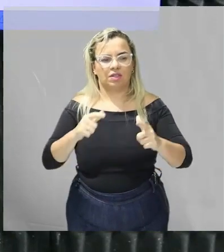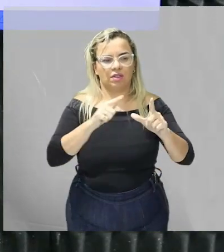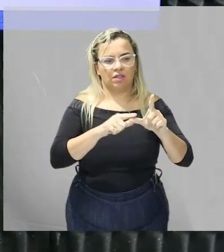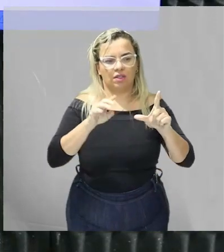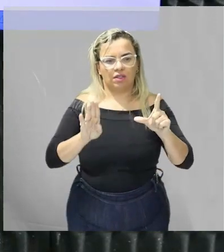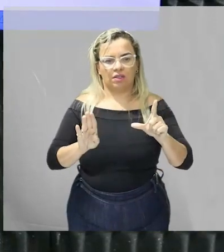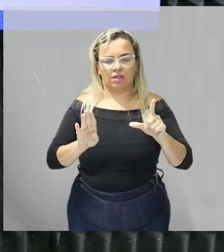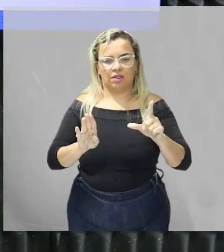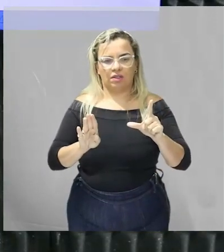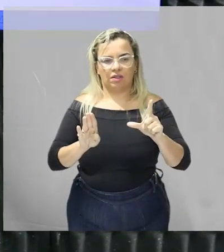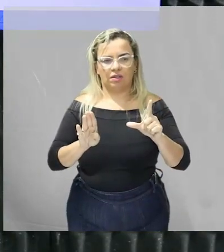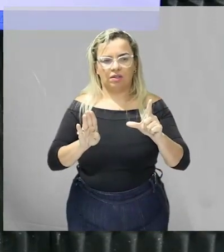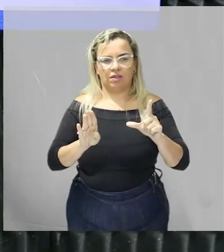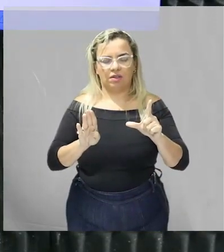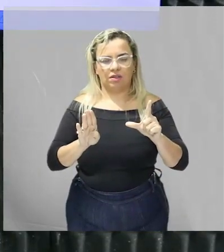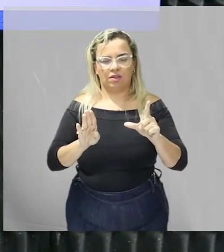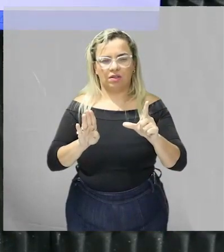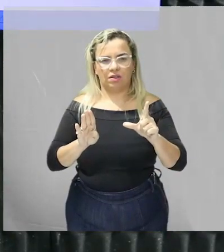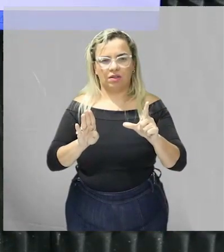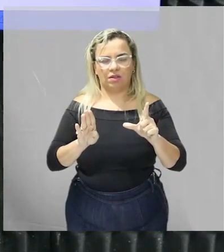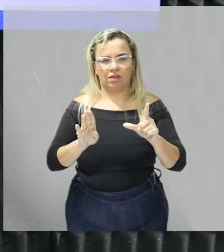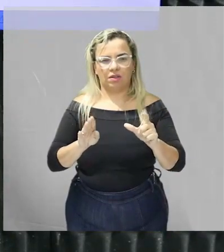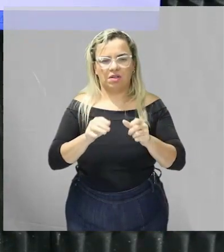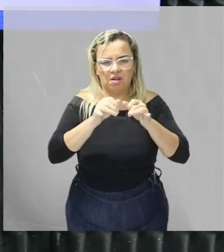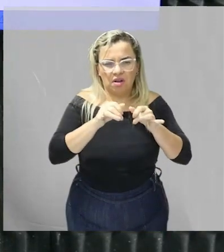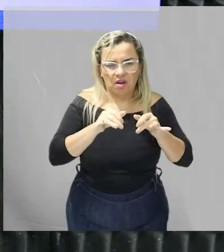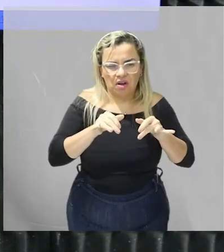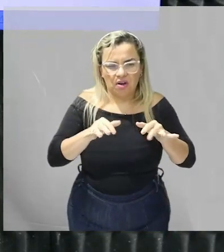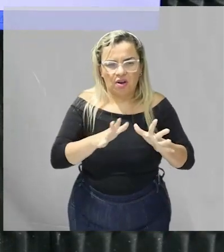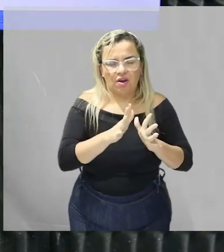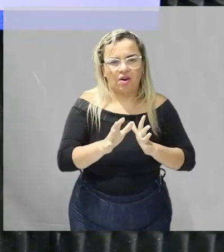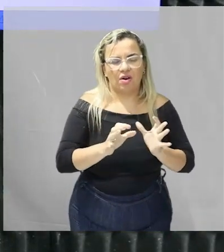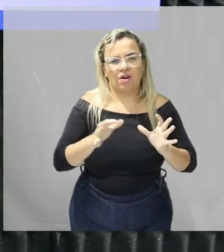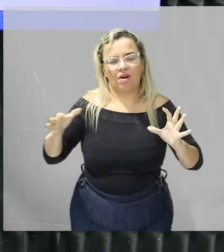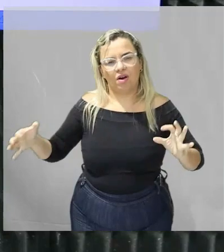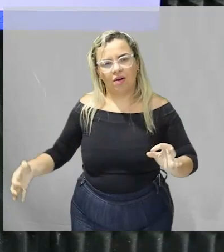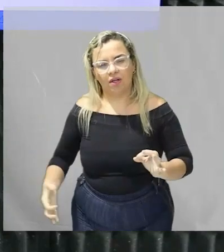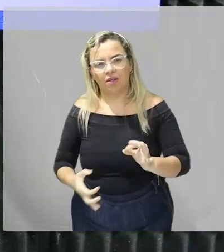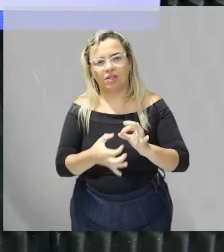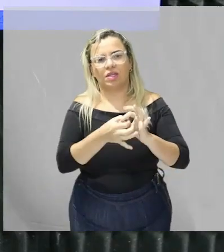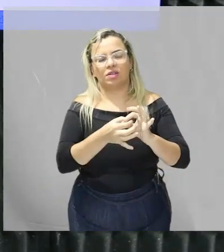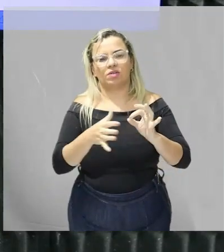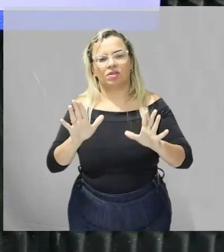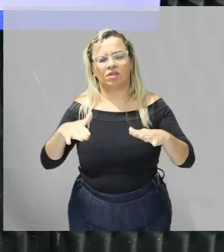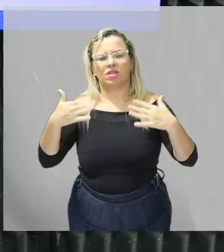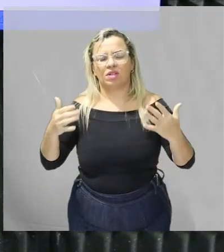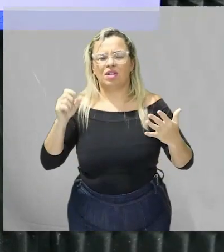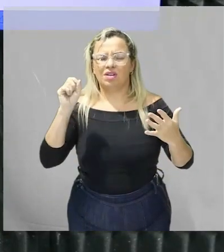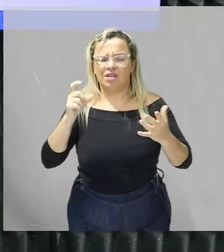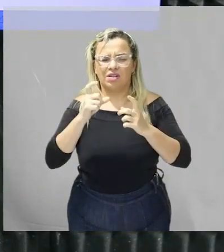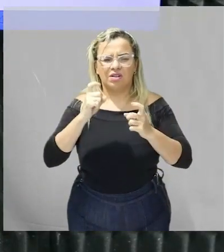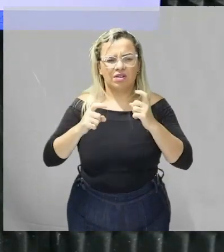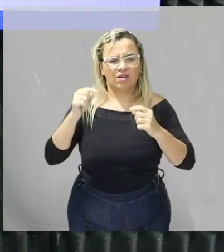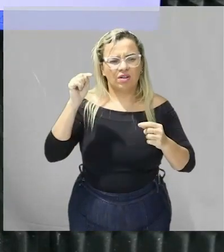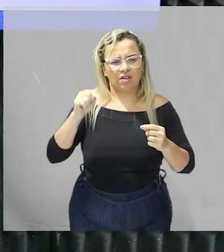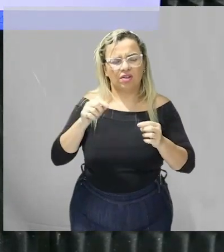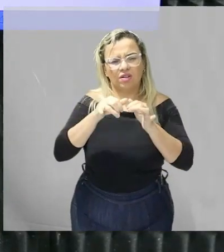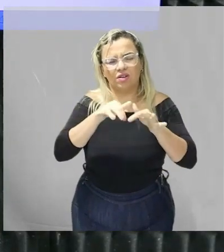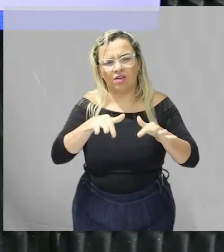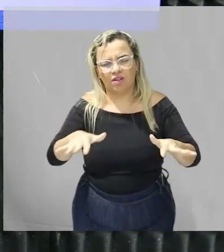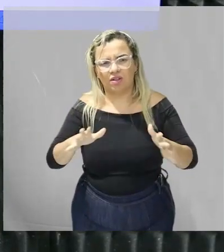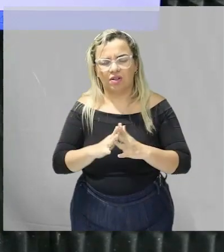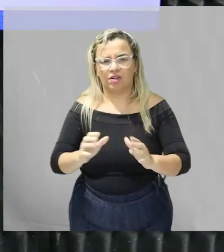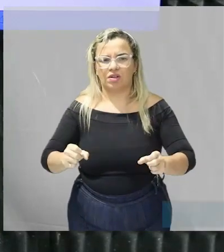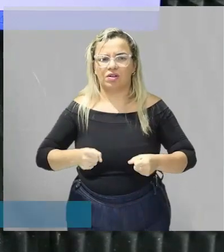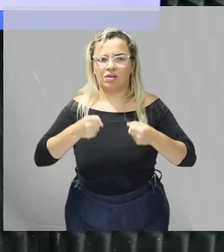certo? Pensa comigo, será que essas organizações em rede, a gente já falou, o mundo está cada vez mais conectado, né? Então essas organizações em rede